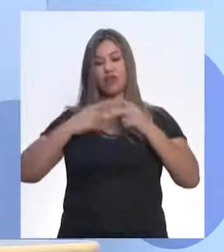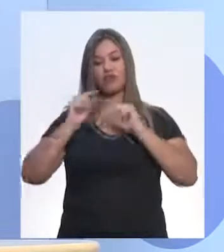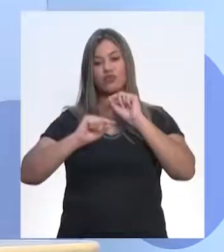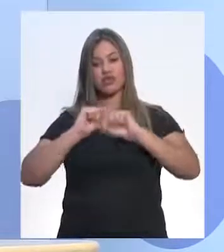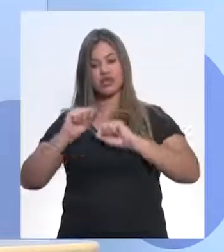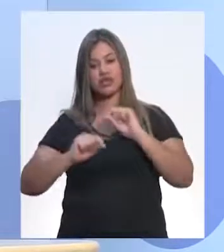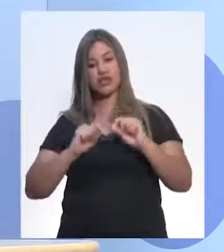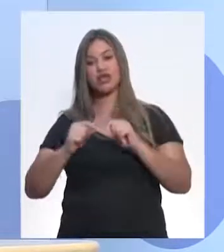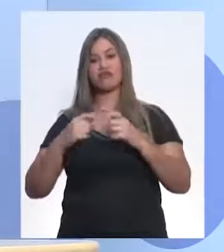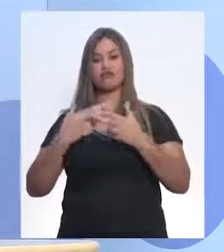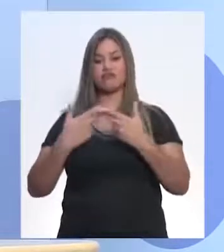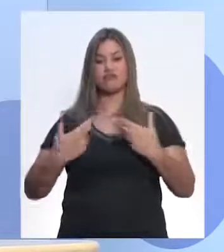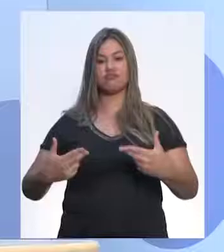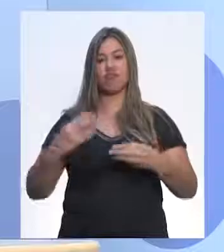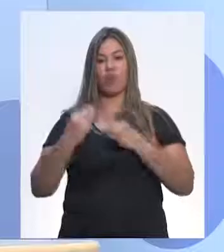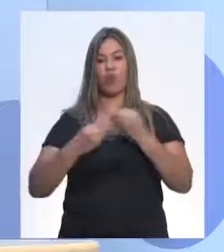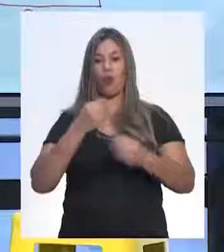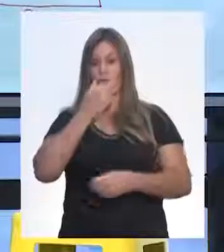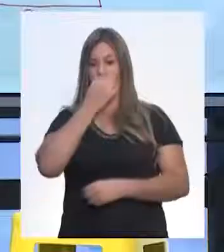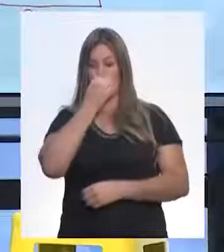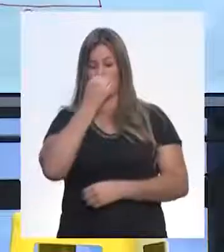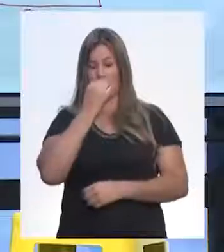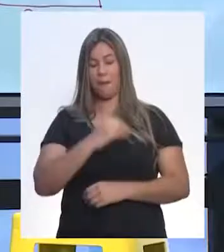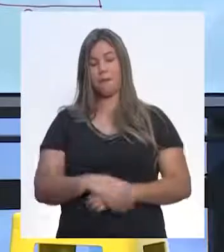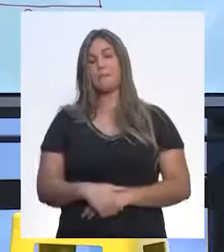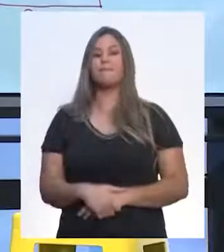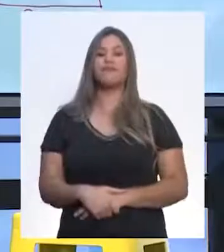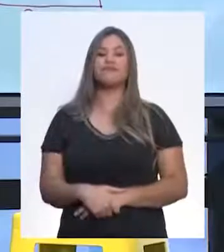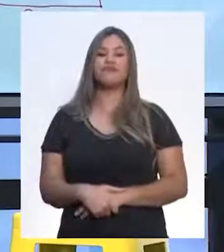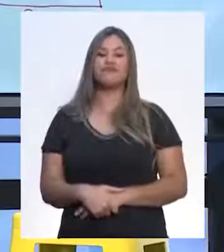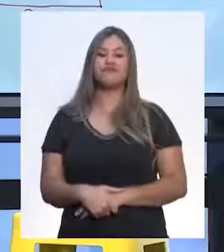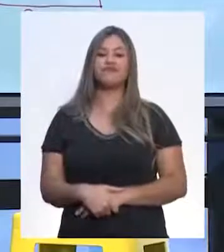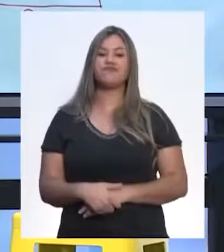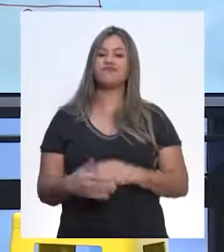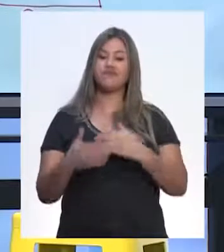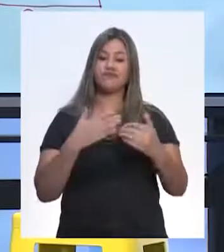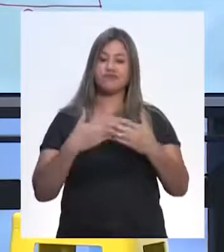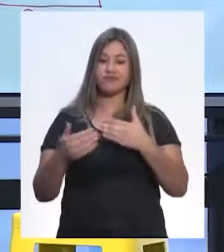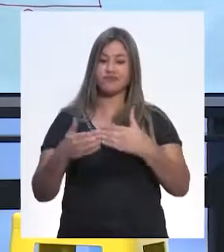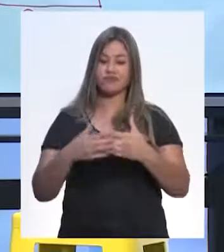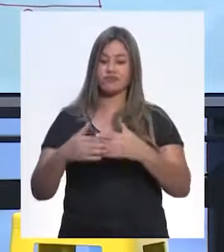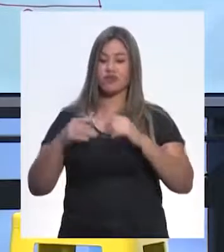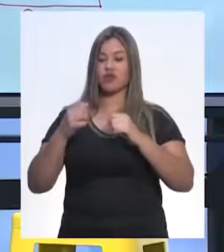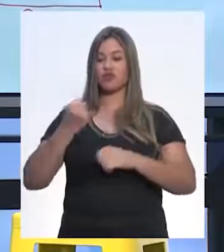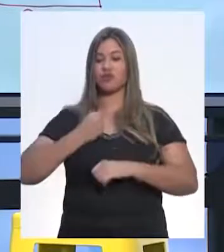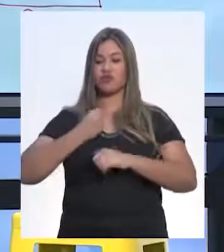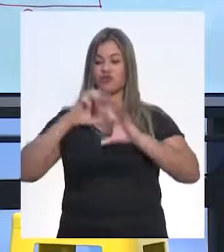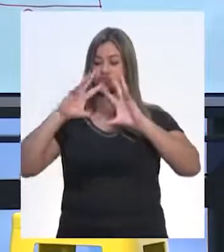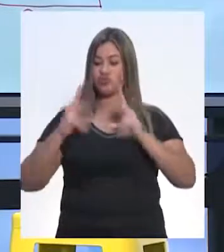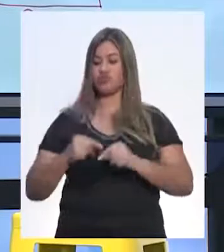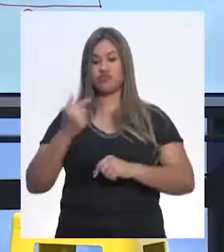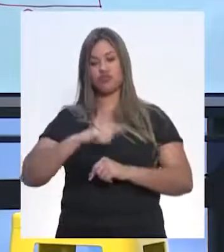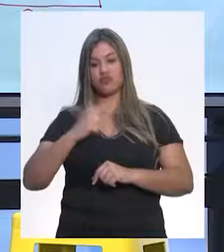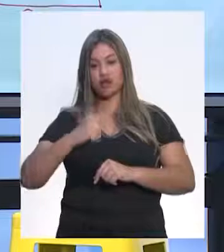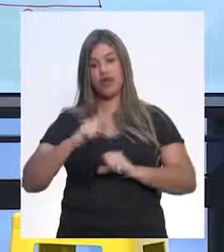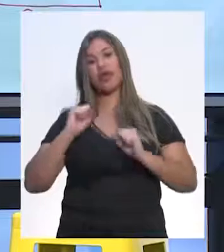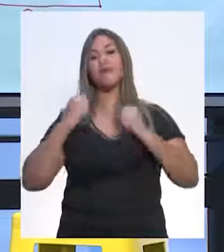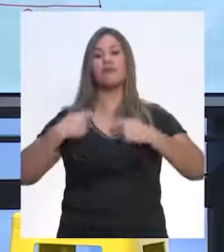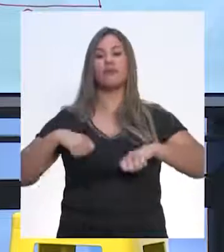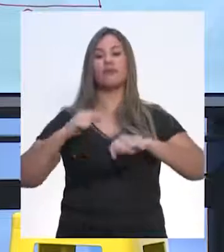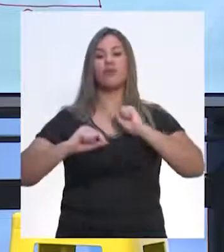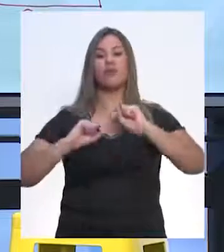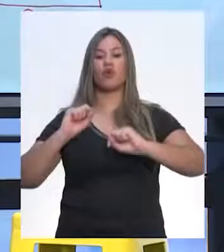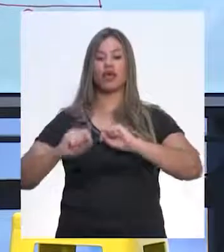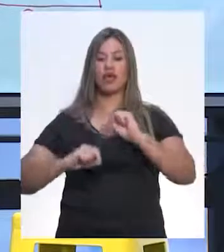sendo descrito, né? Exatamente. Mesmo não tendo todos os valores numéricos, a ideia é exatamente essa,